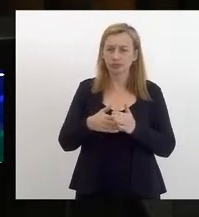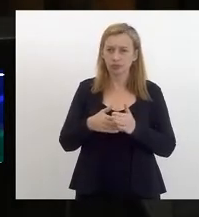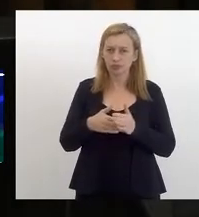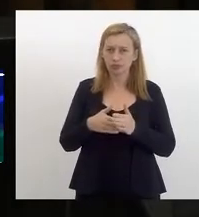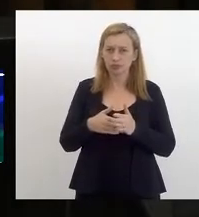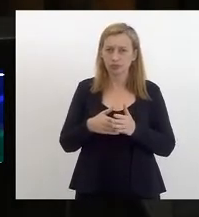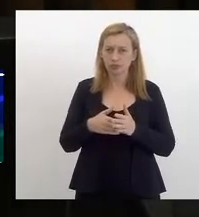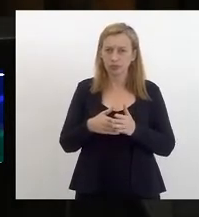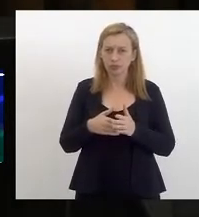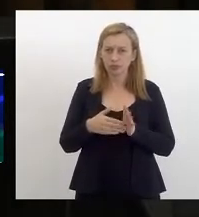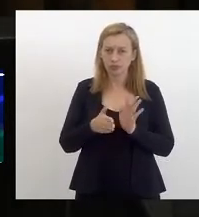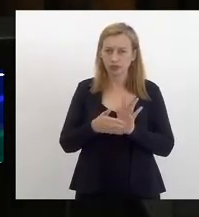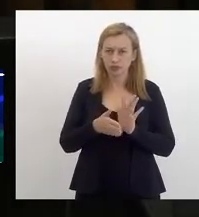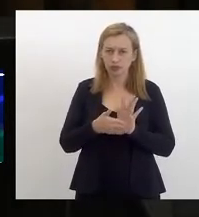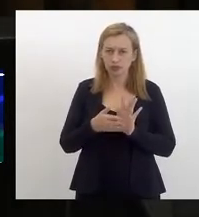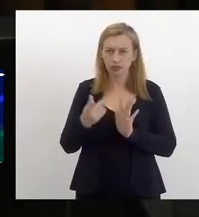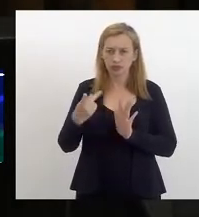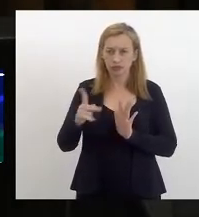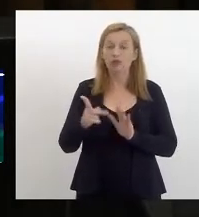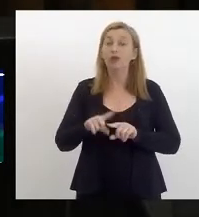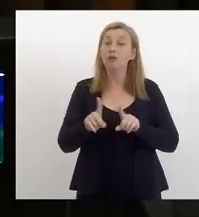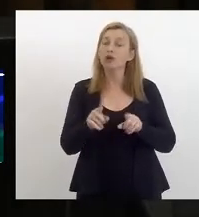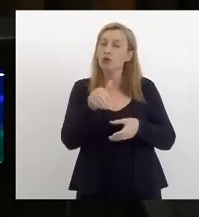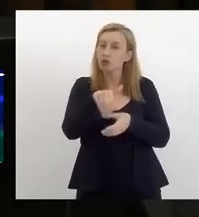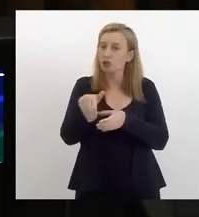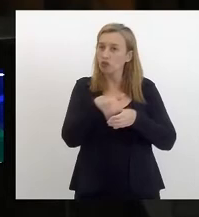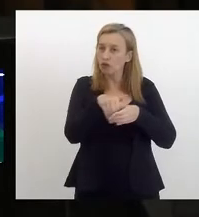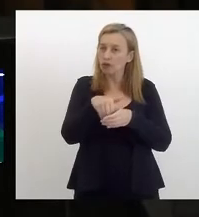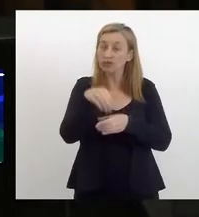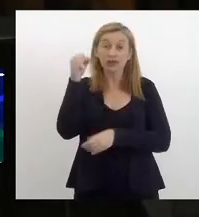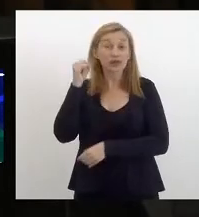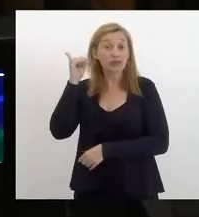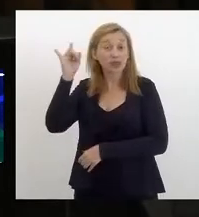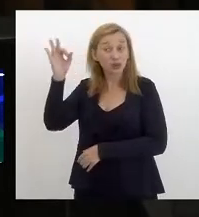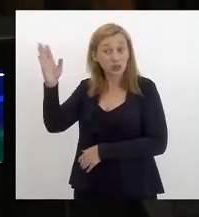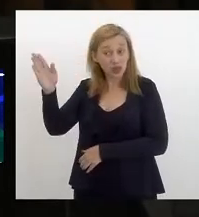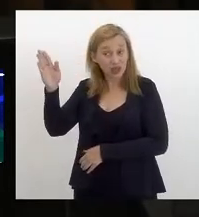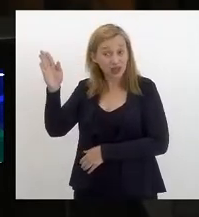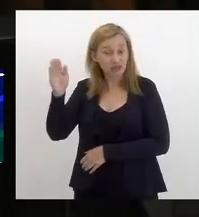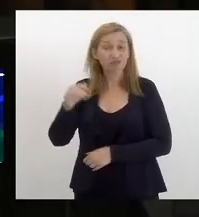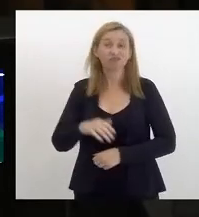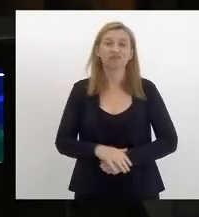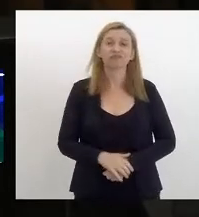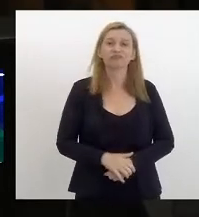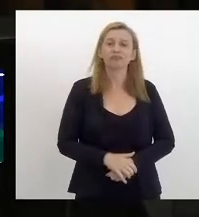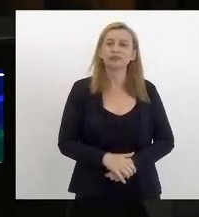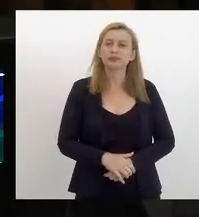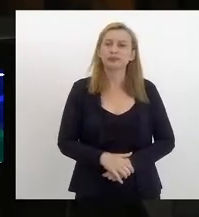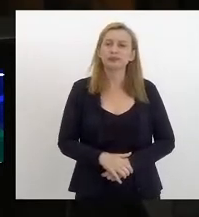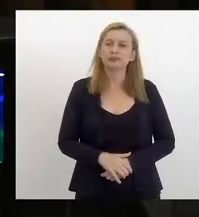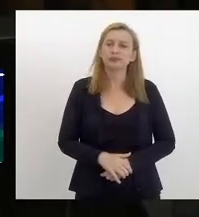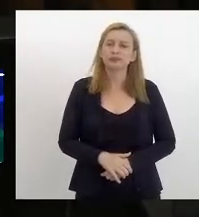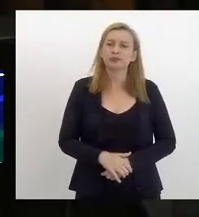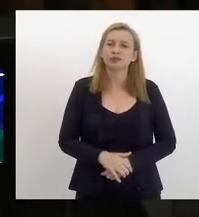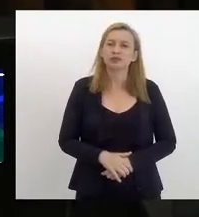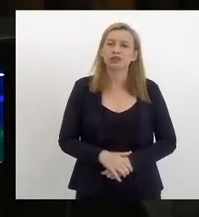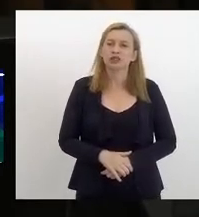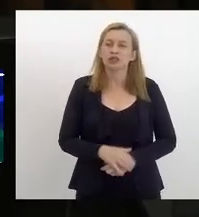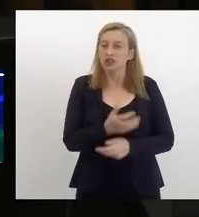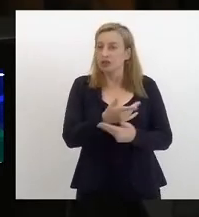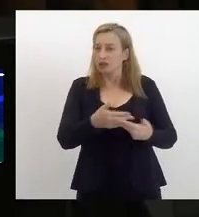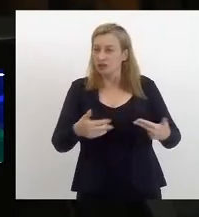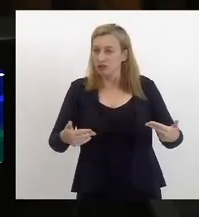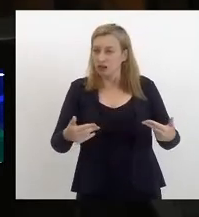as mães começa foi uma votação na madrugada e é cheio de